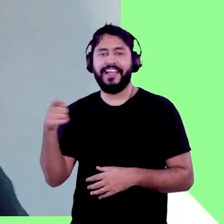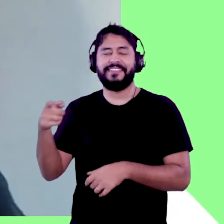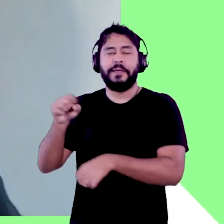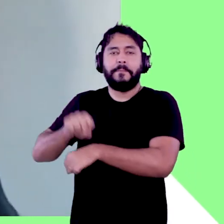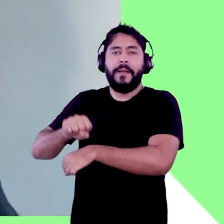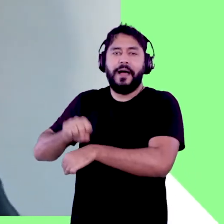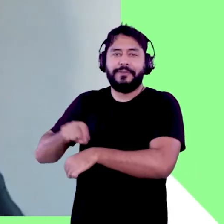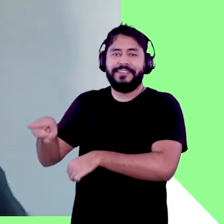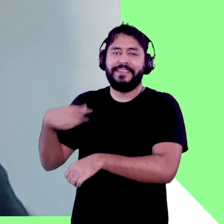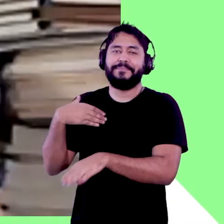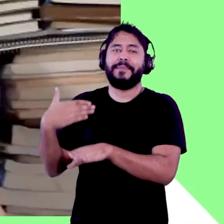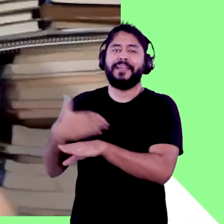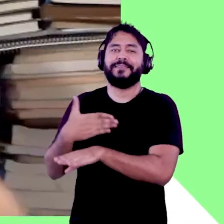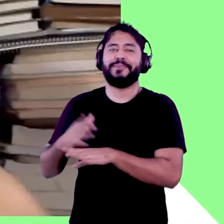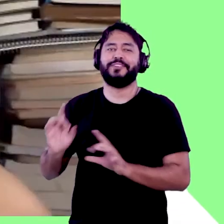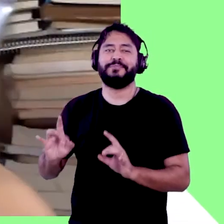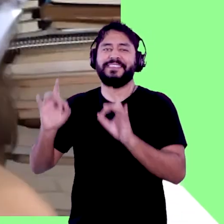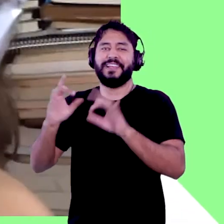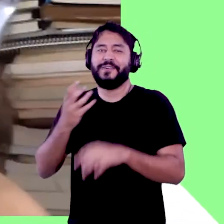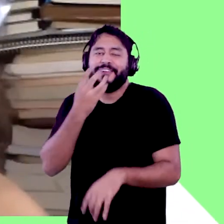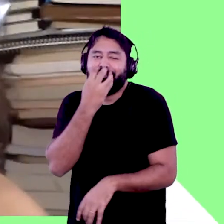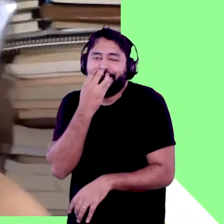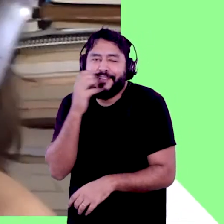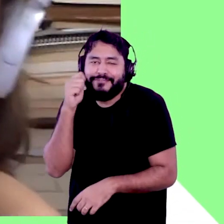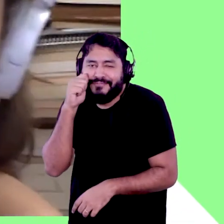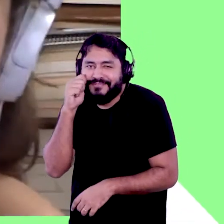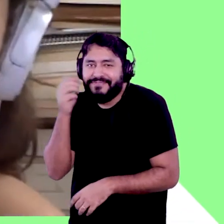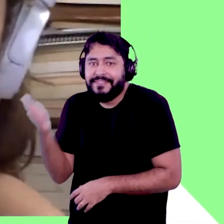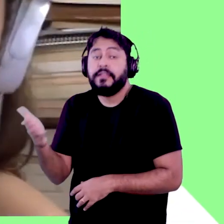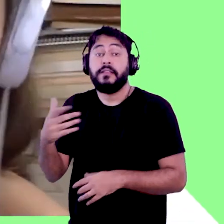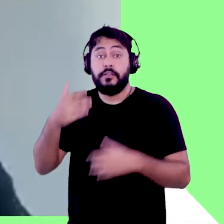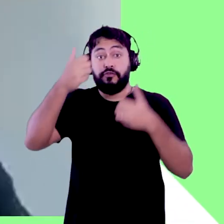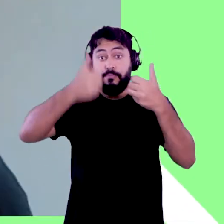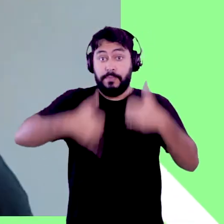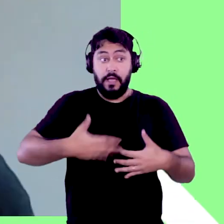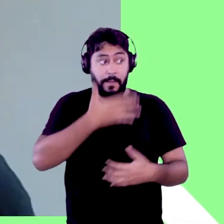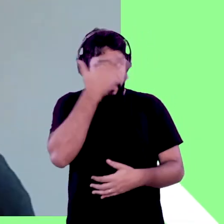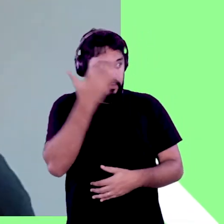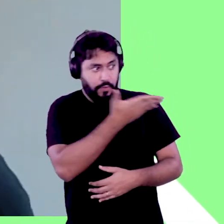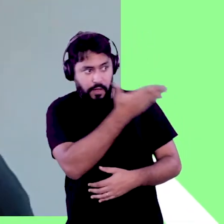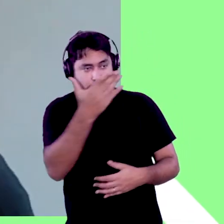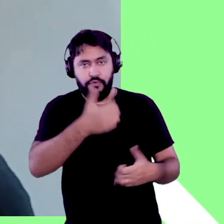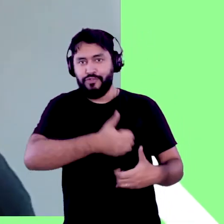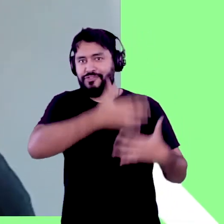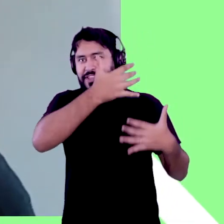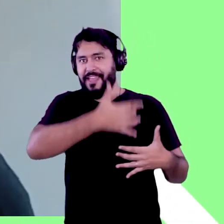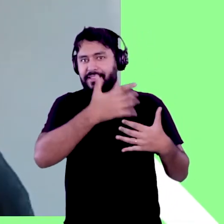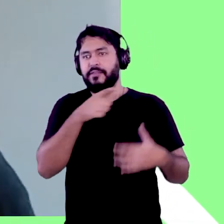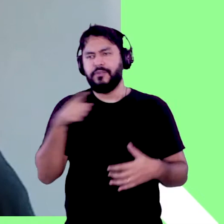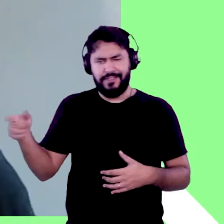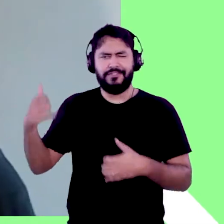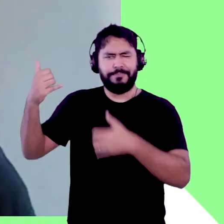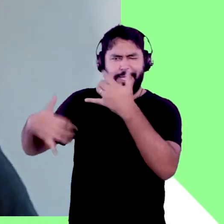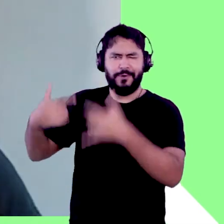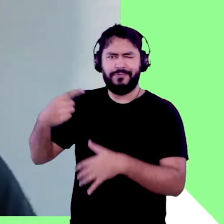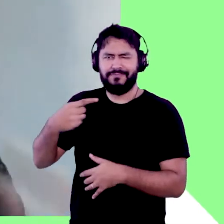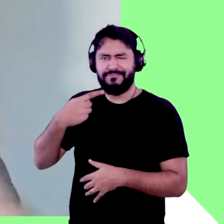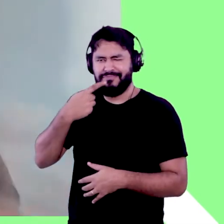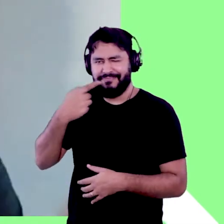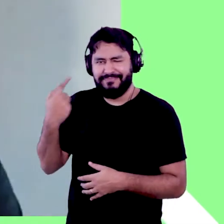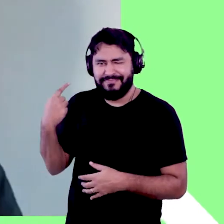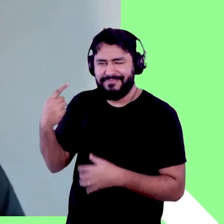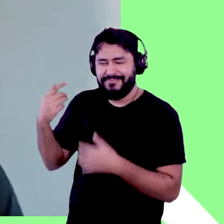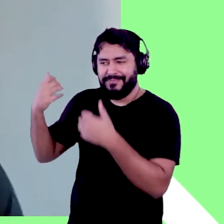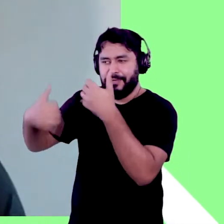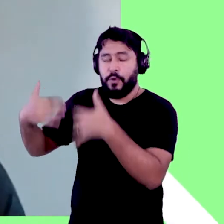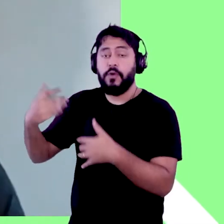participação especial aí, para dizer que o pessoal aqui no chat, isso que você falou agora há pouco, que essas plataformas, essas formas